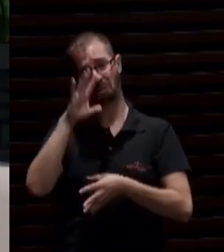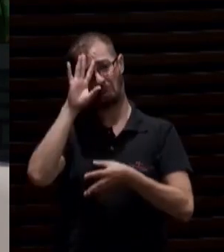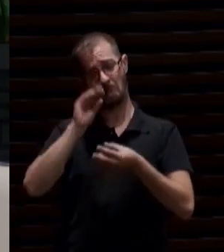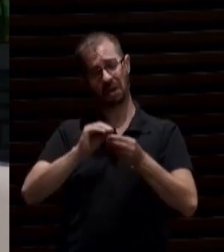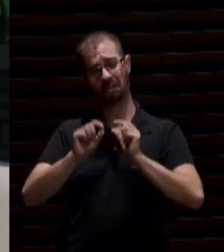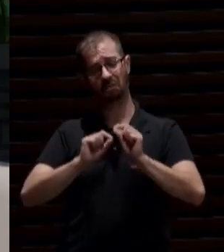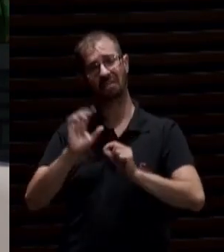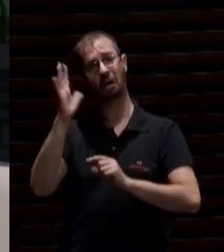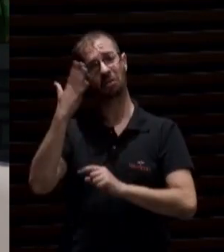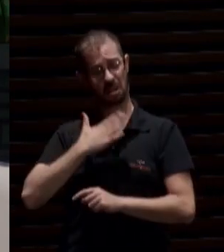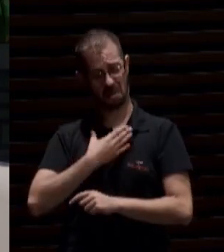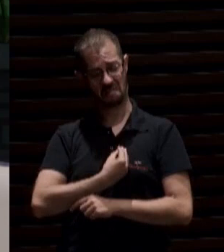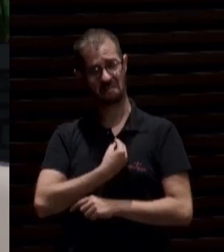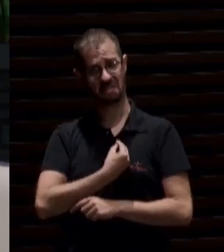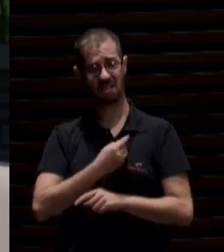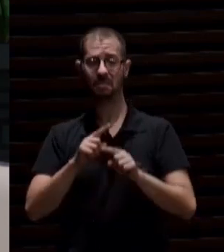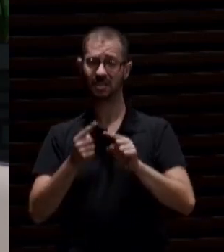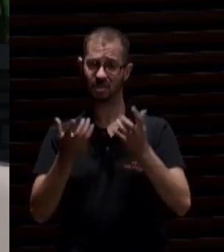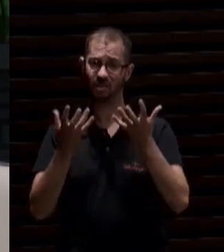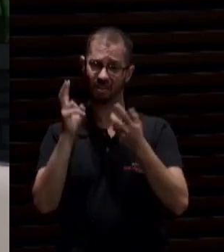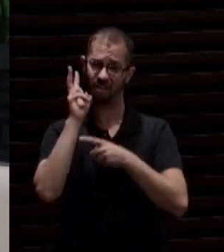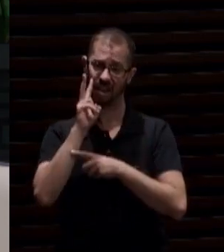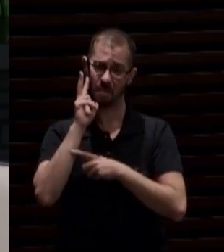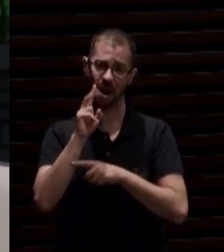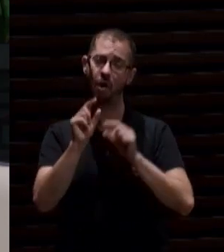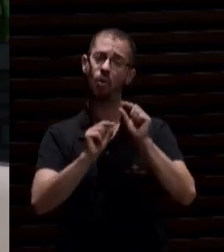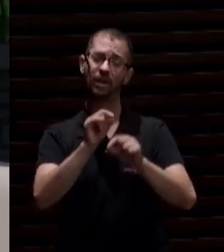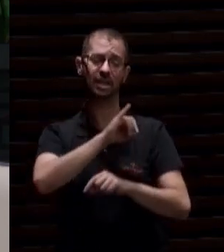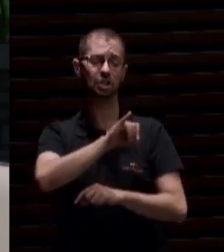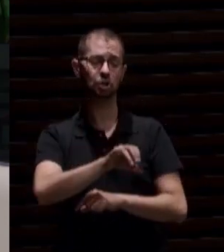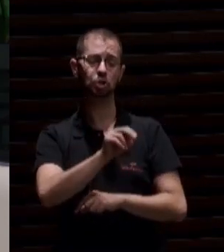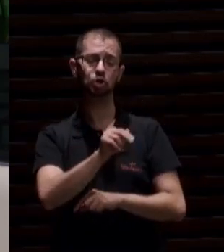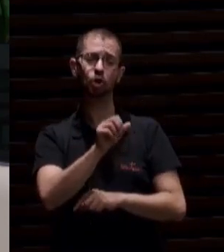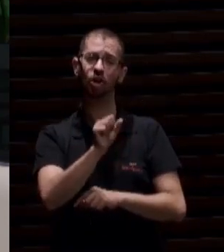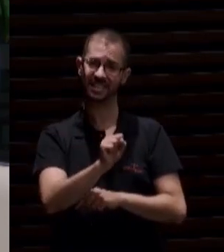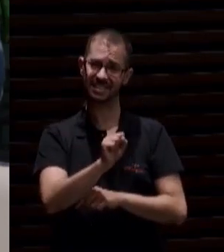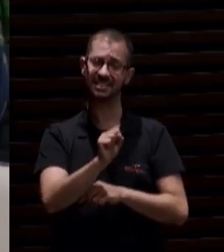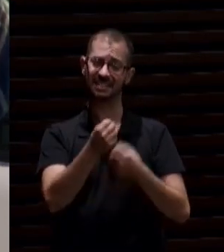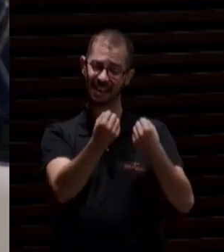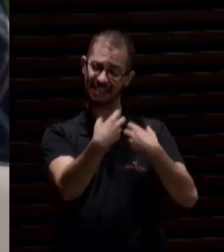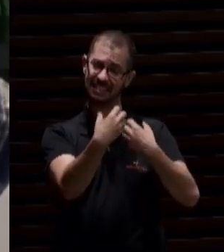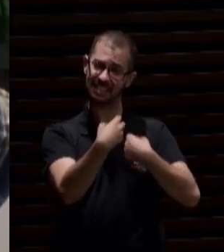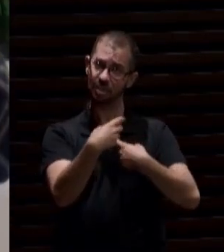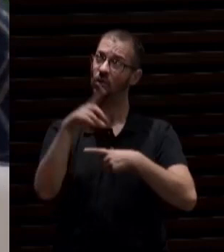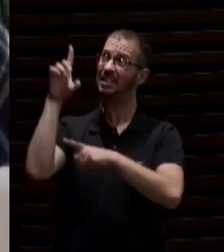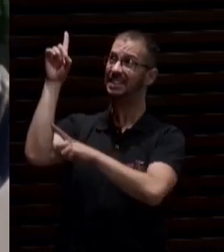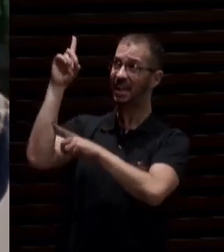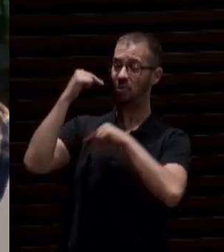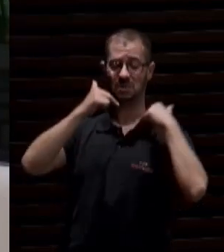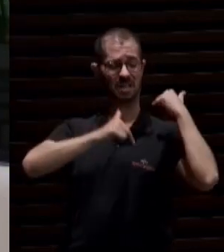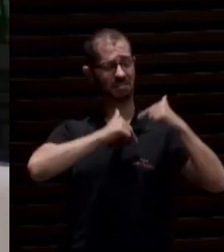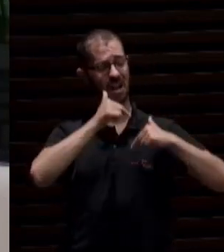eu quero te relembrar nessa manhã aquilo que Jonas está nos ensinando. Deus, porém, está fazendo alguma coisa nas